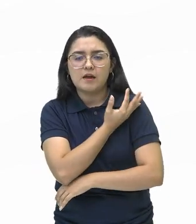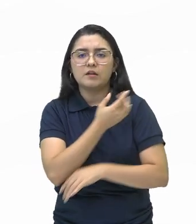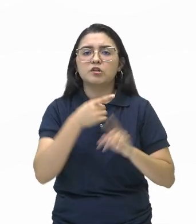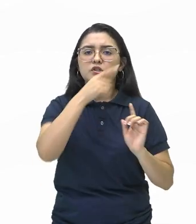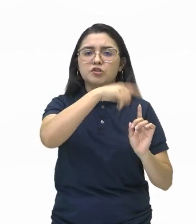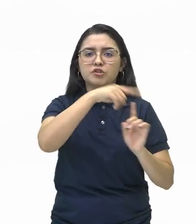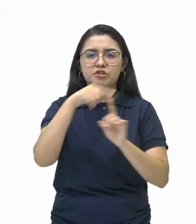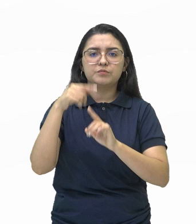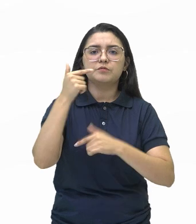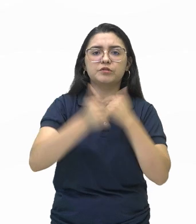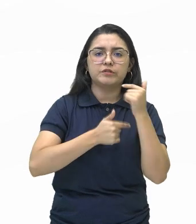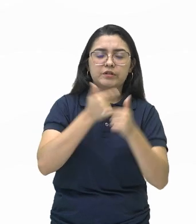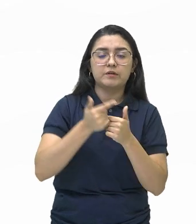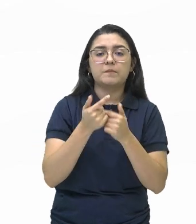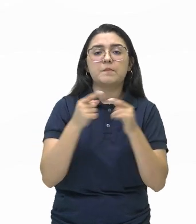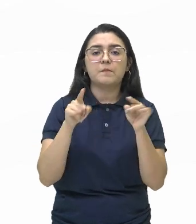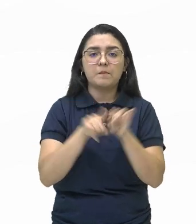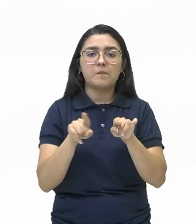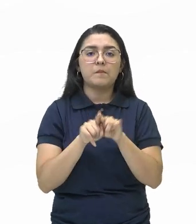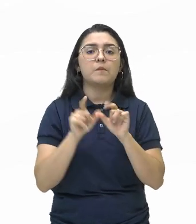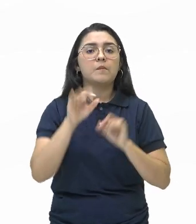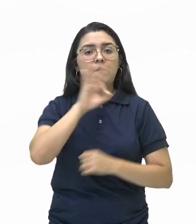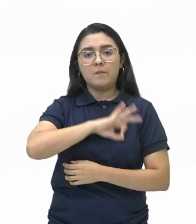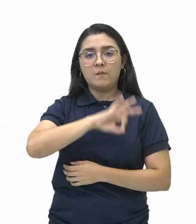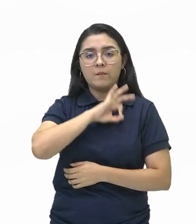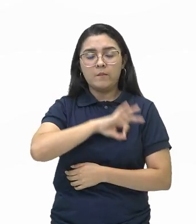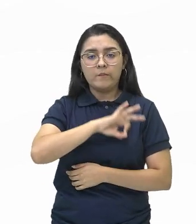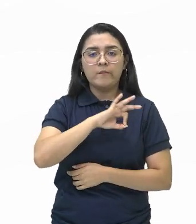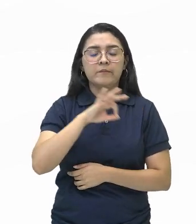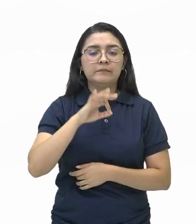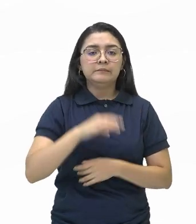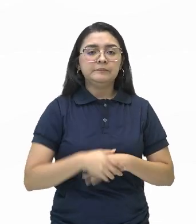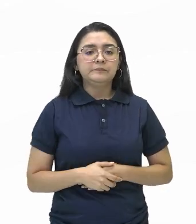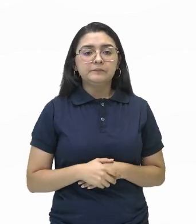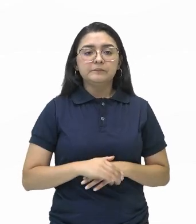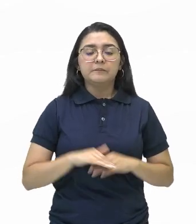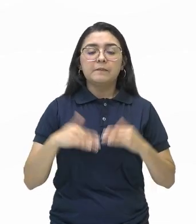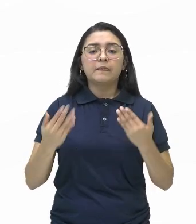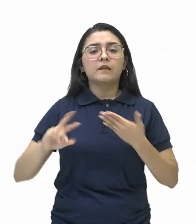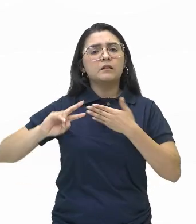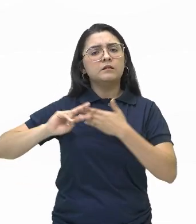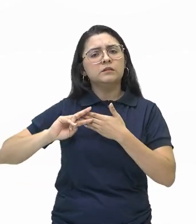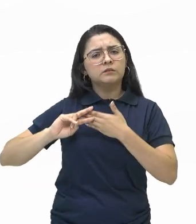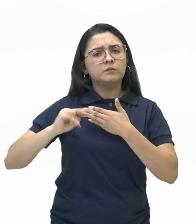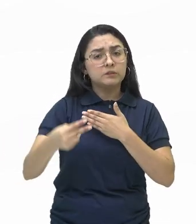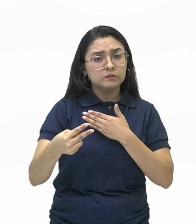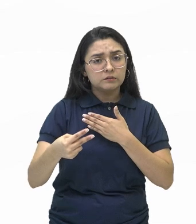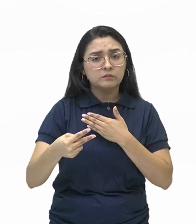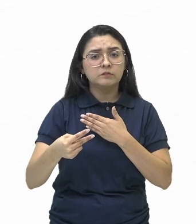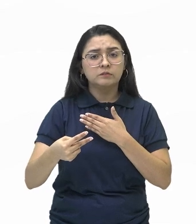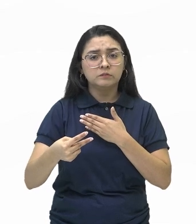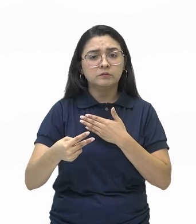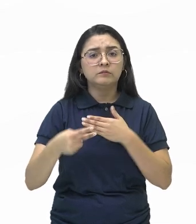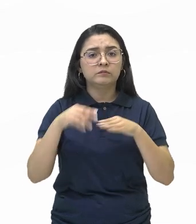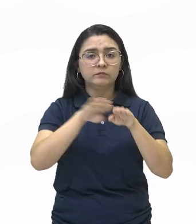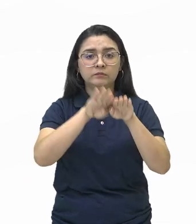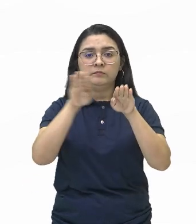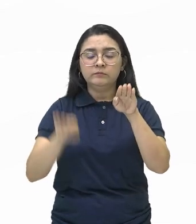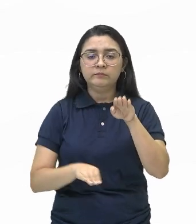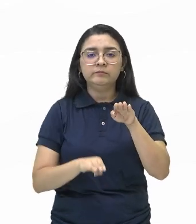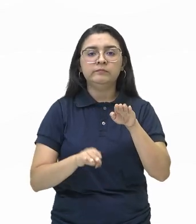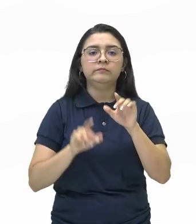de ocupação e remuneração. As consequências dessas